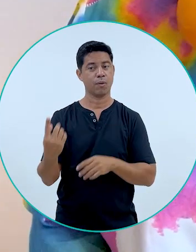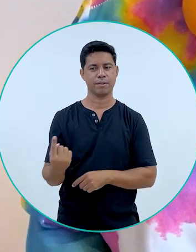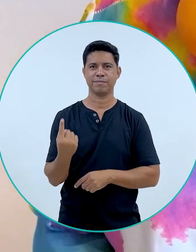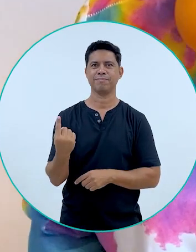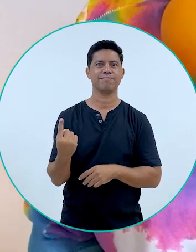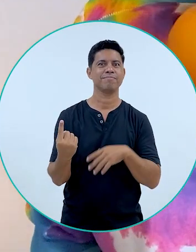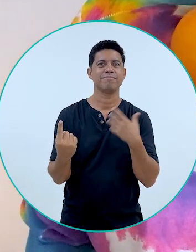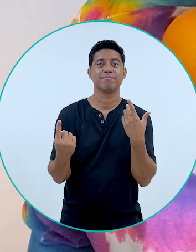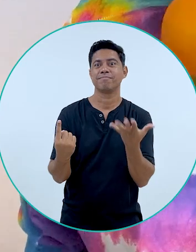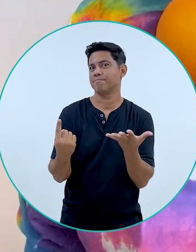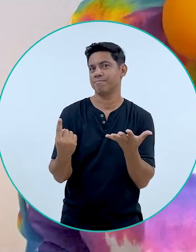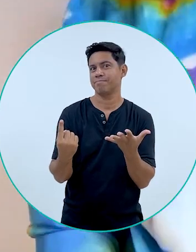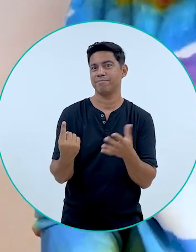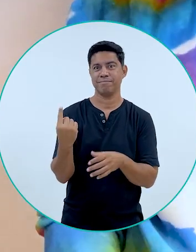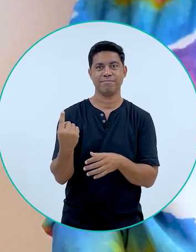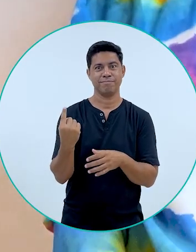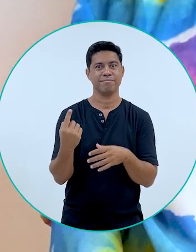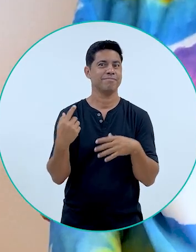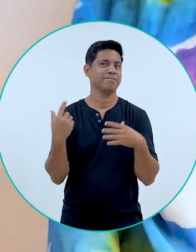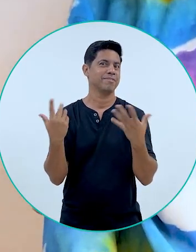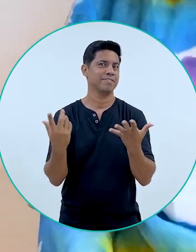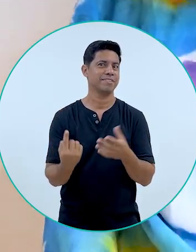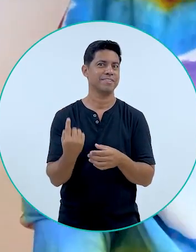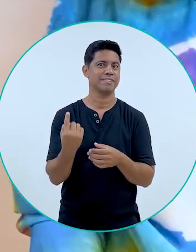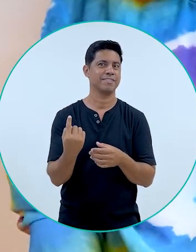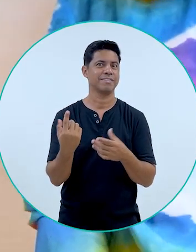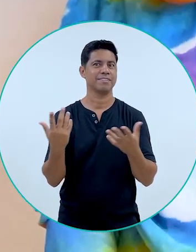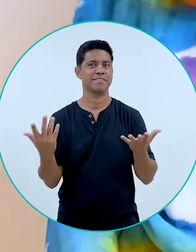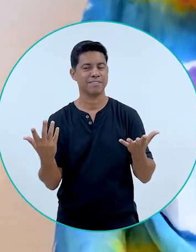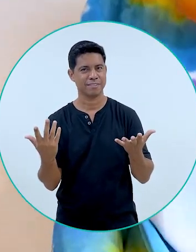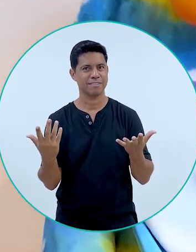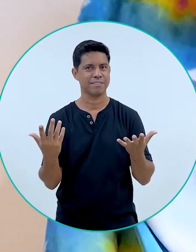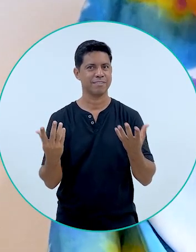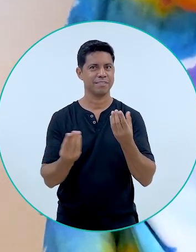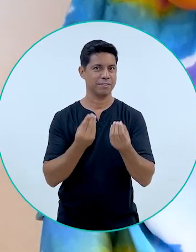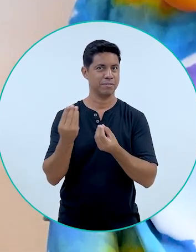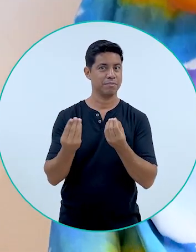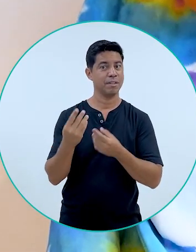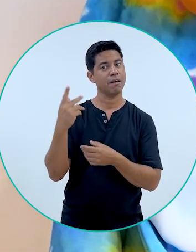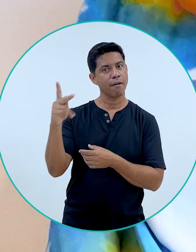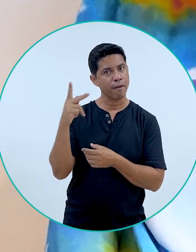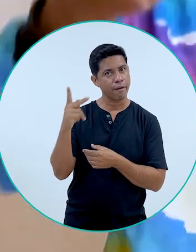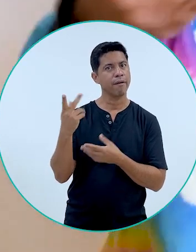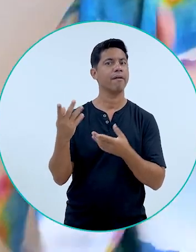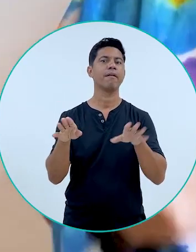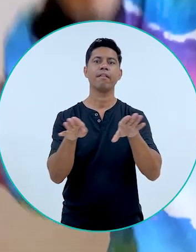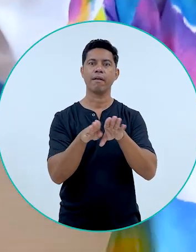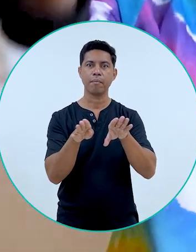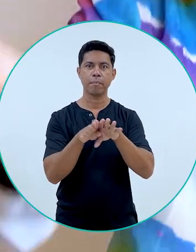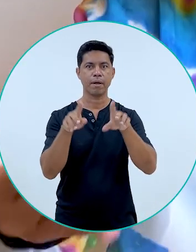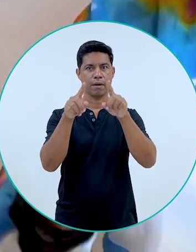apareceu aqui pra você. Quem? Lógico, gente, o retângulo. Retângulo. O